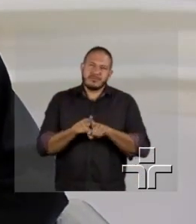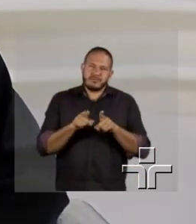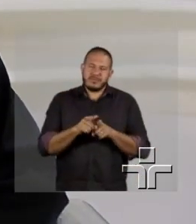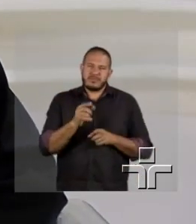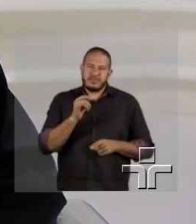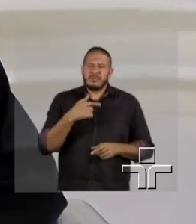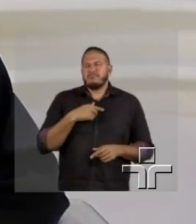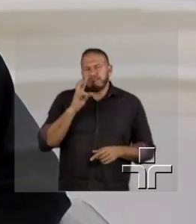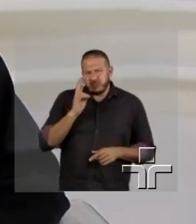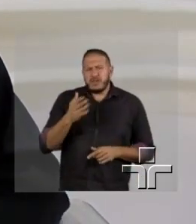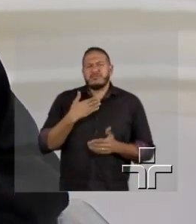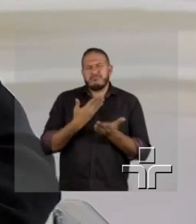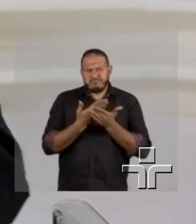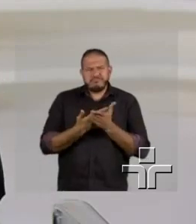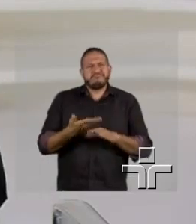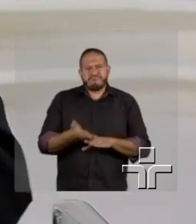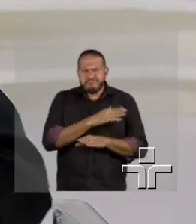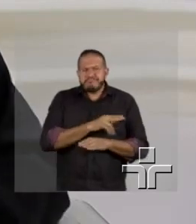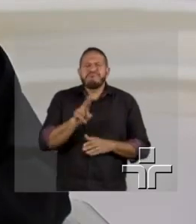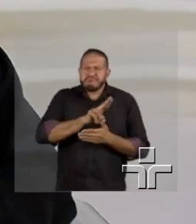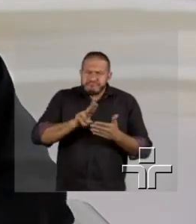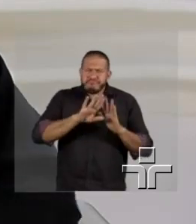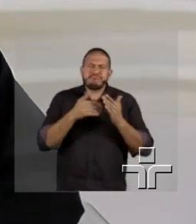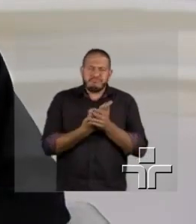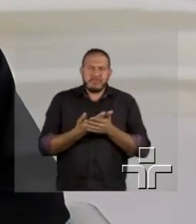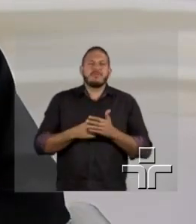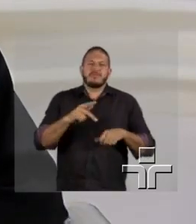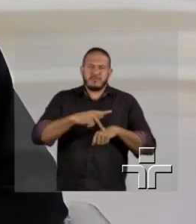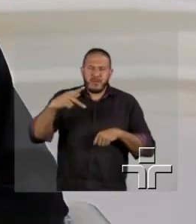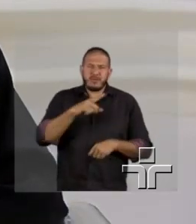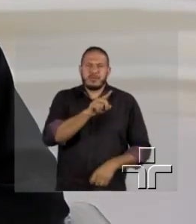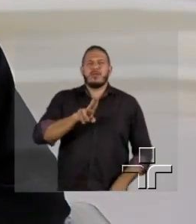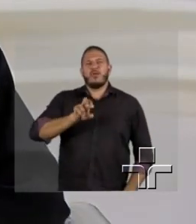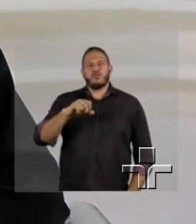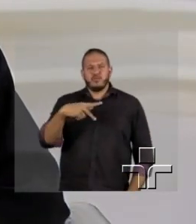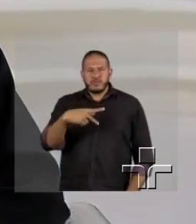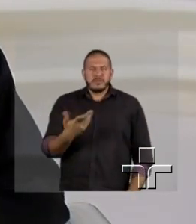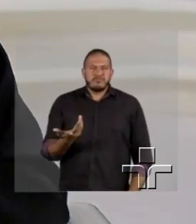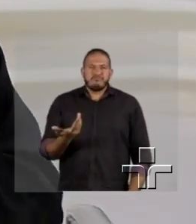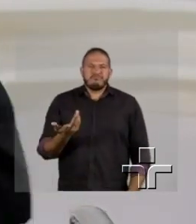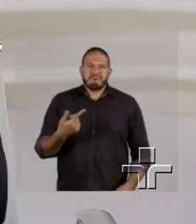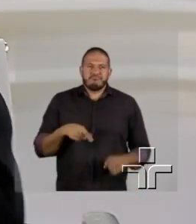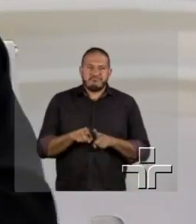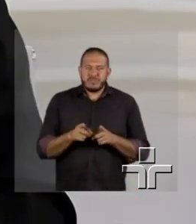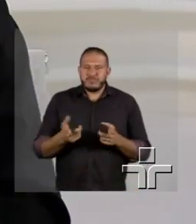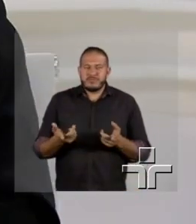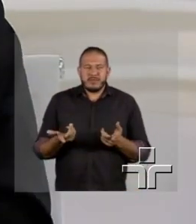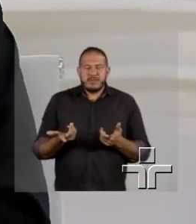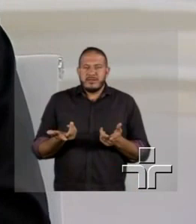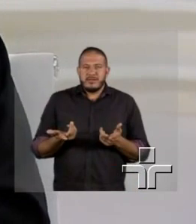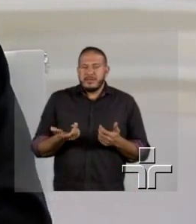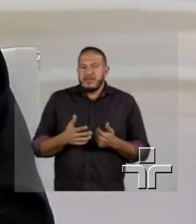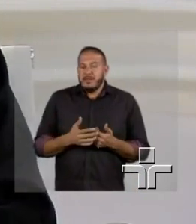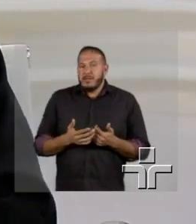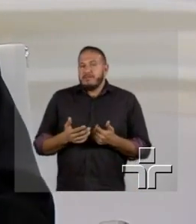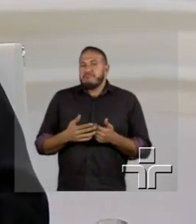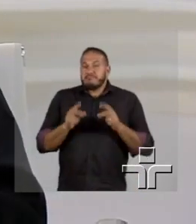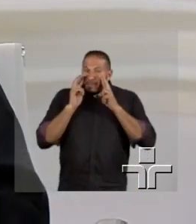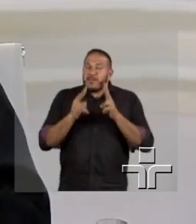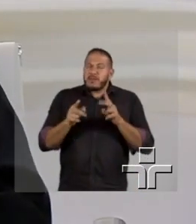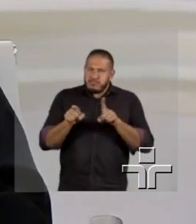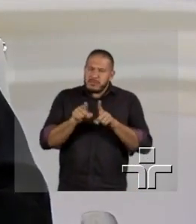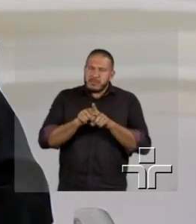do sistema. Mas eu queria encontrar essa prioridade ao combate à desigualdade no governo, se ajudasse. Quando você faz